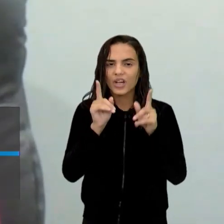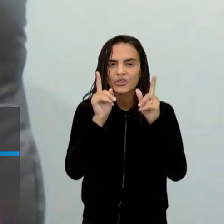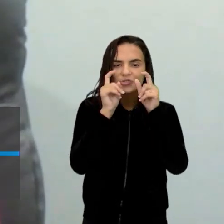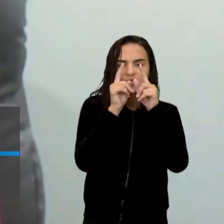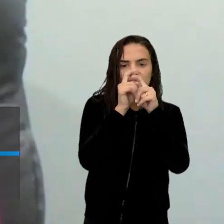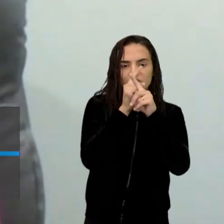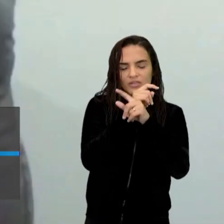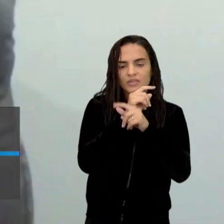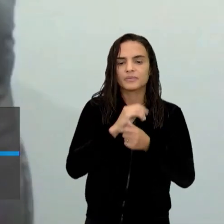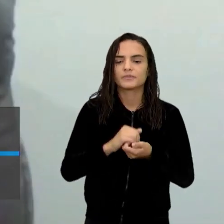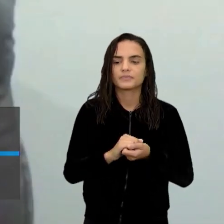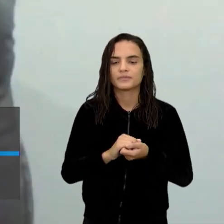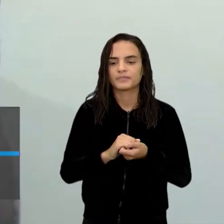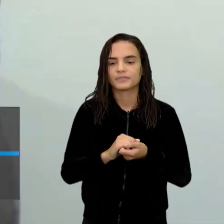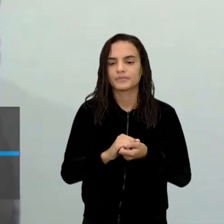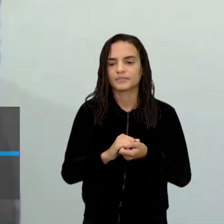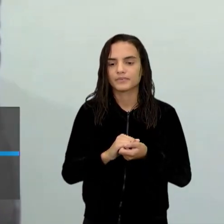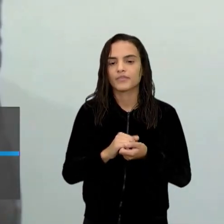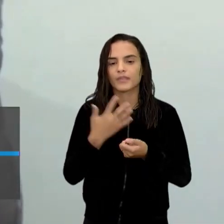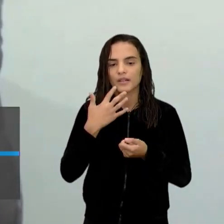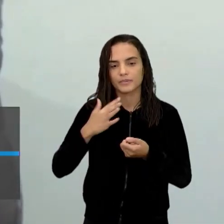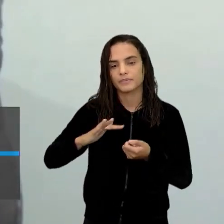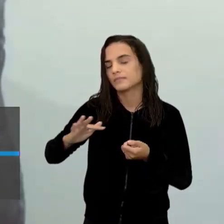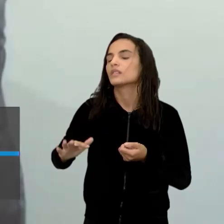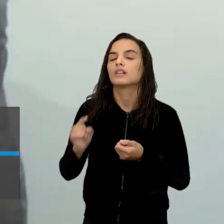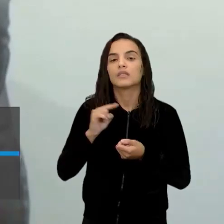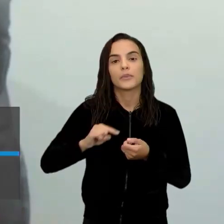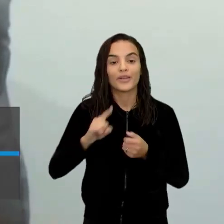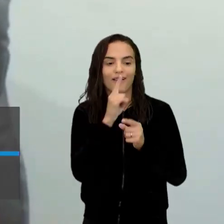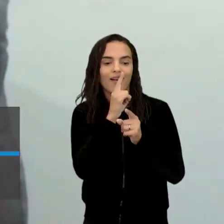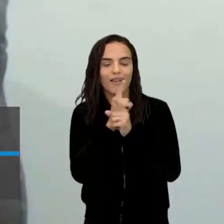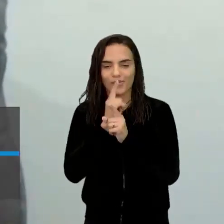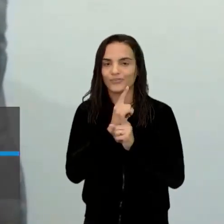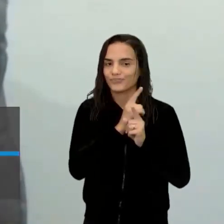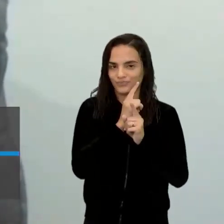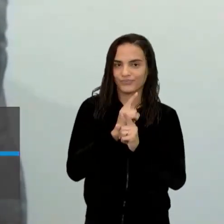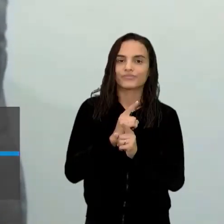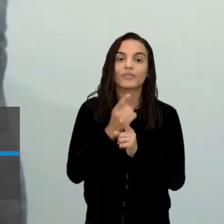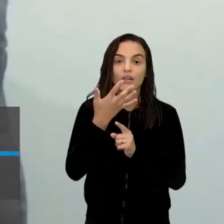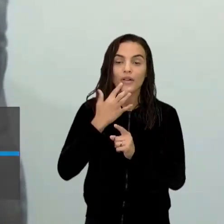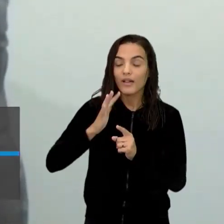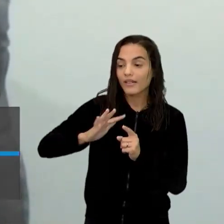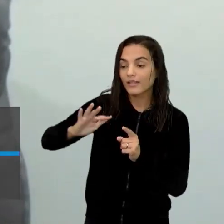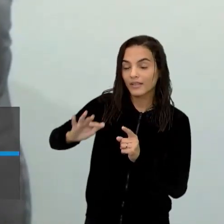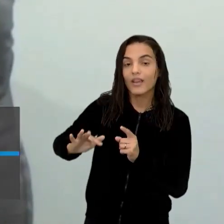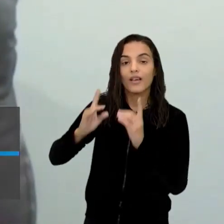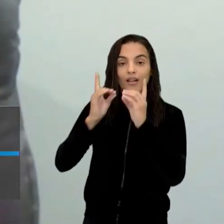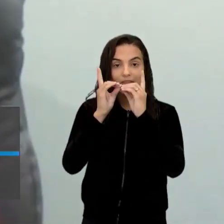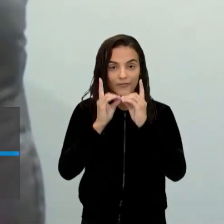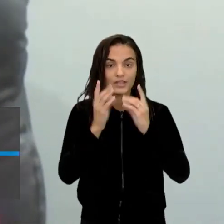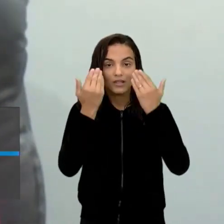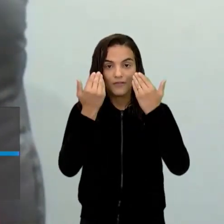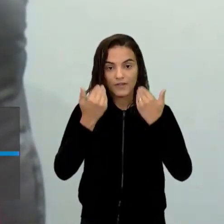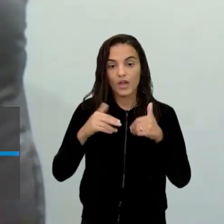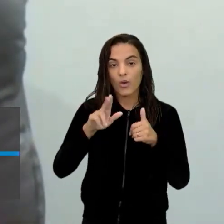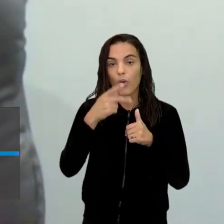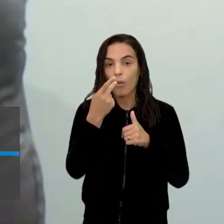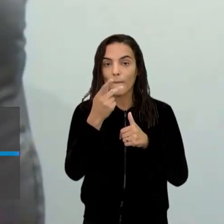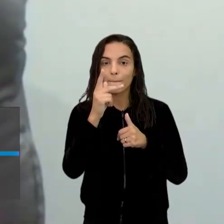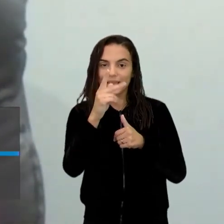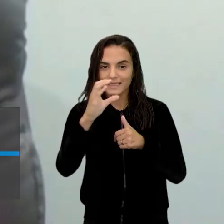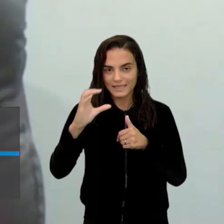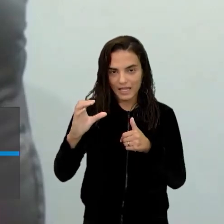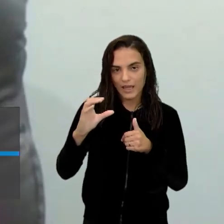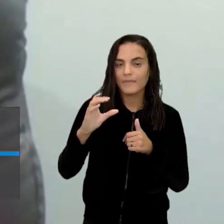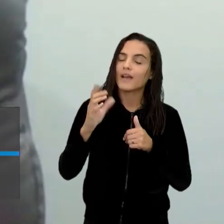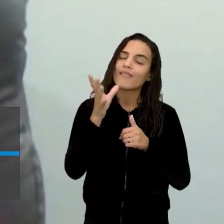desenvolvimento psicológico dessa criança, para a gente fazer a identificação. Então, essa criança com deficiência física, ou PC, ela